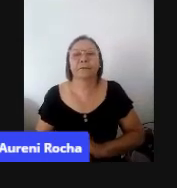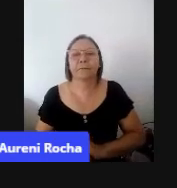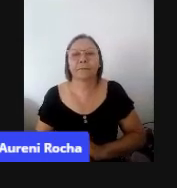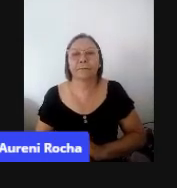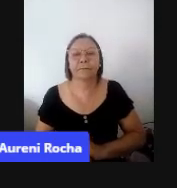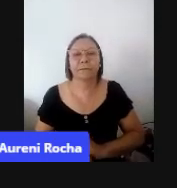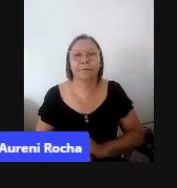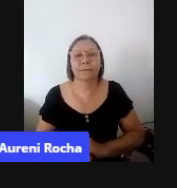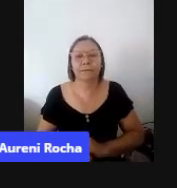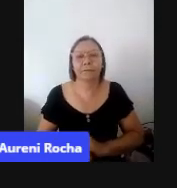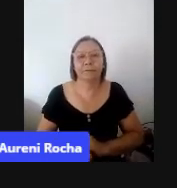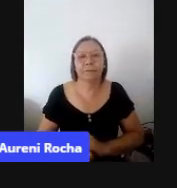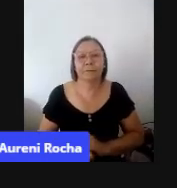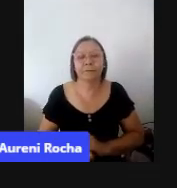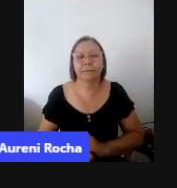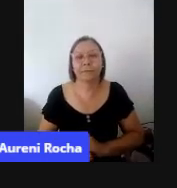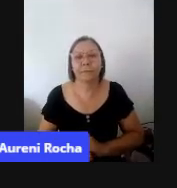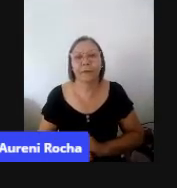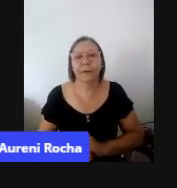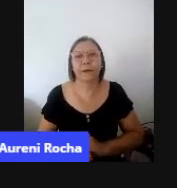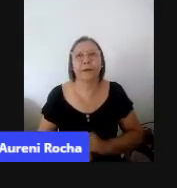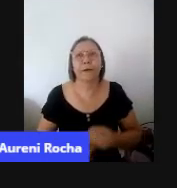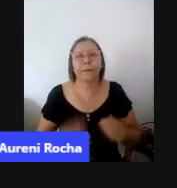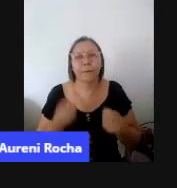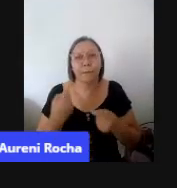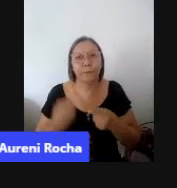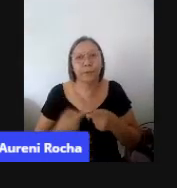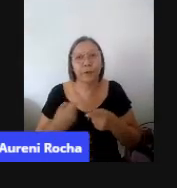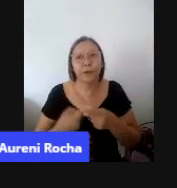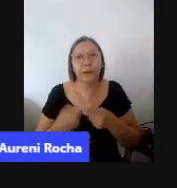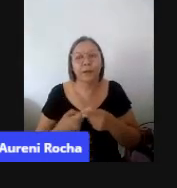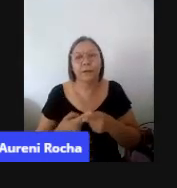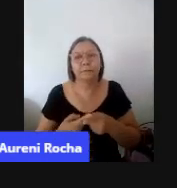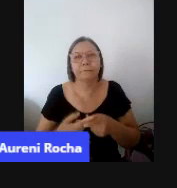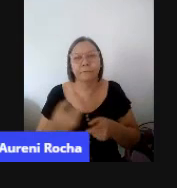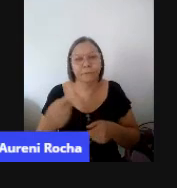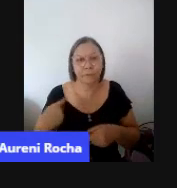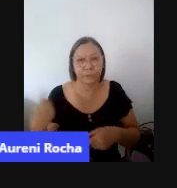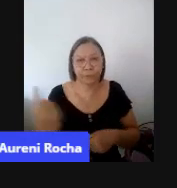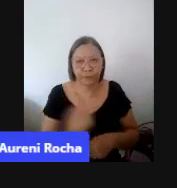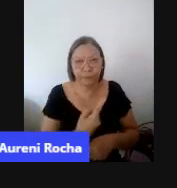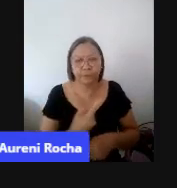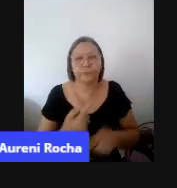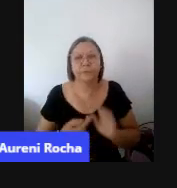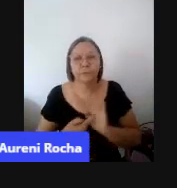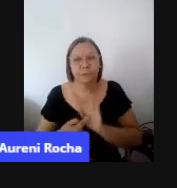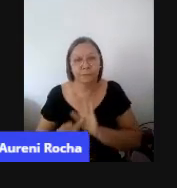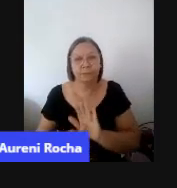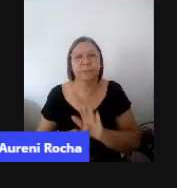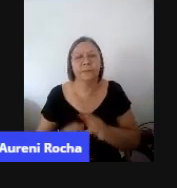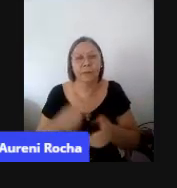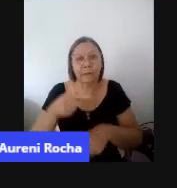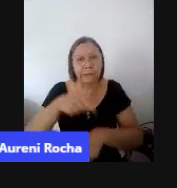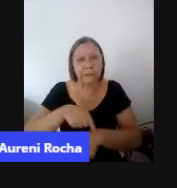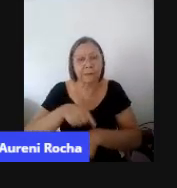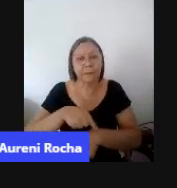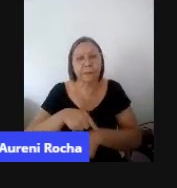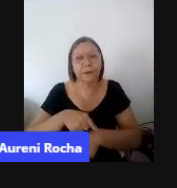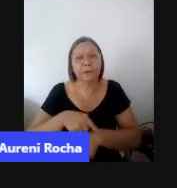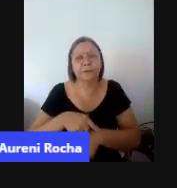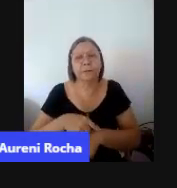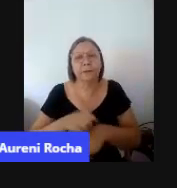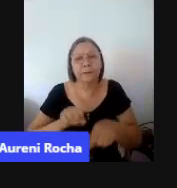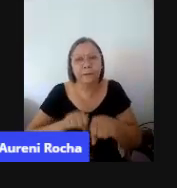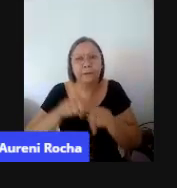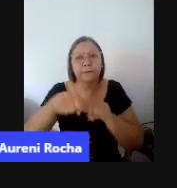Então, por que que nós trazemos neste momento essa formação, mostrando a nossa parceria com o ICAS,